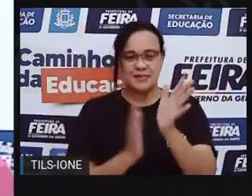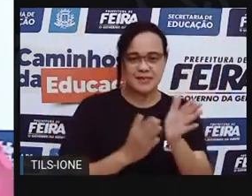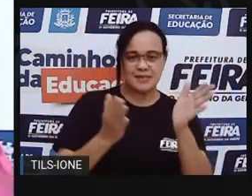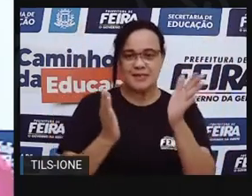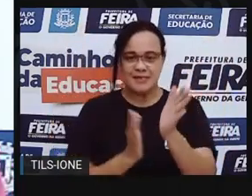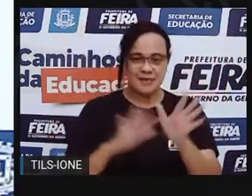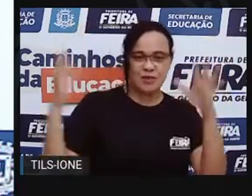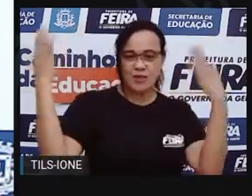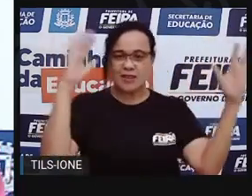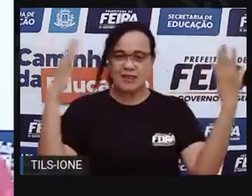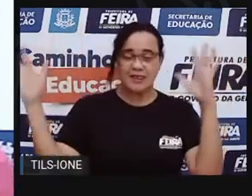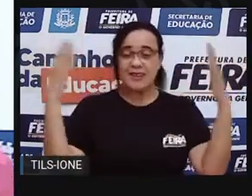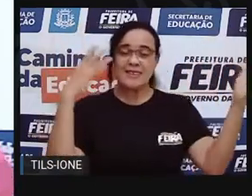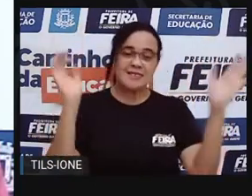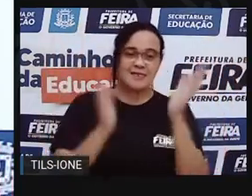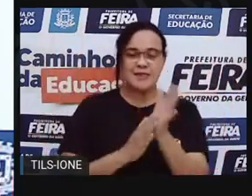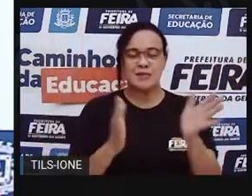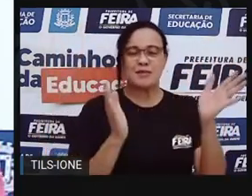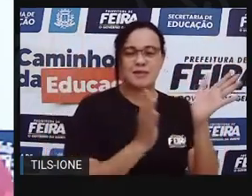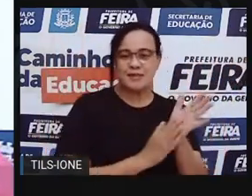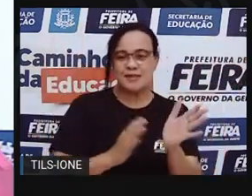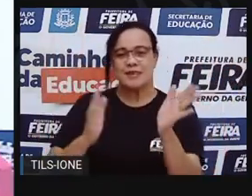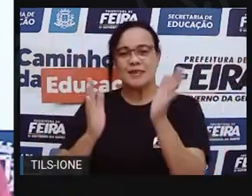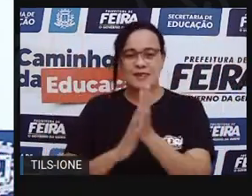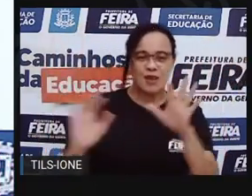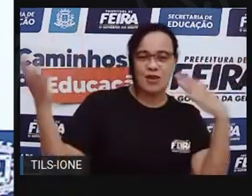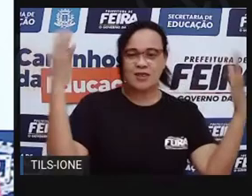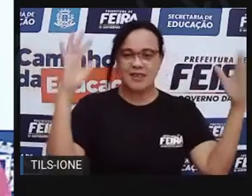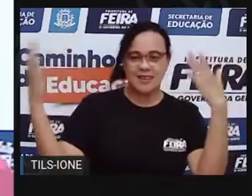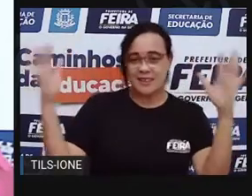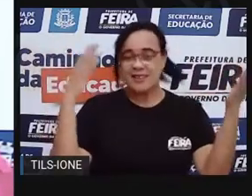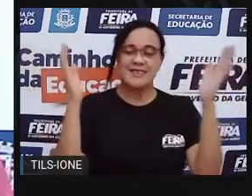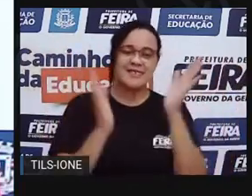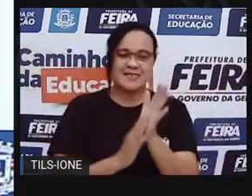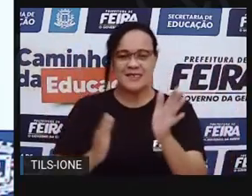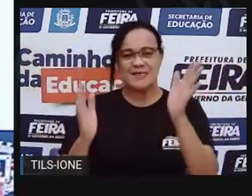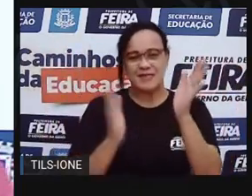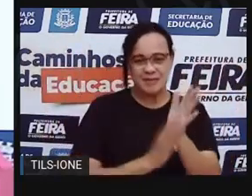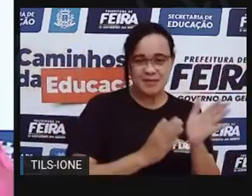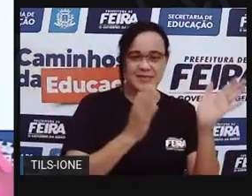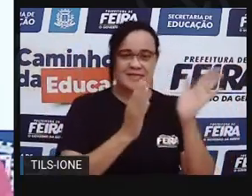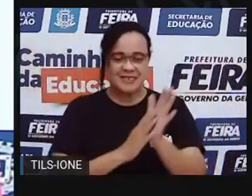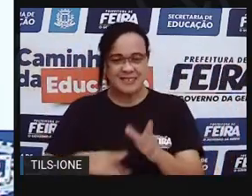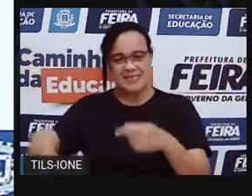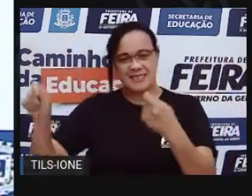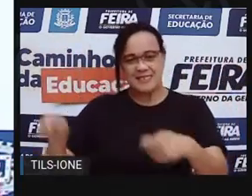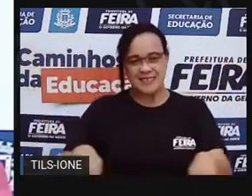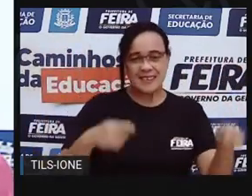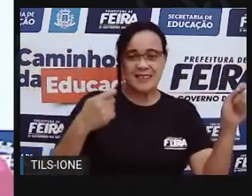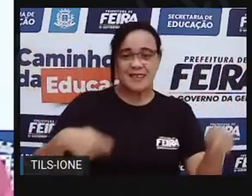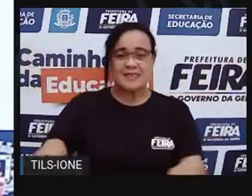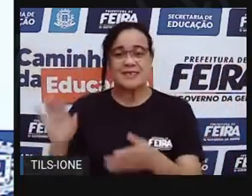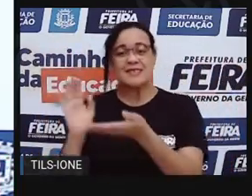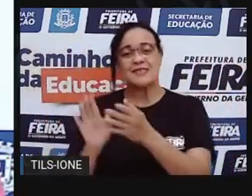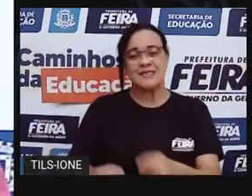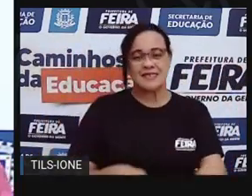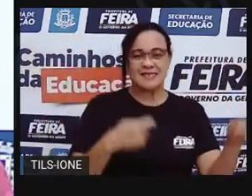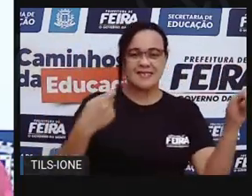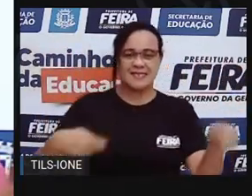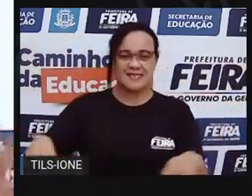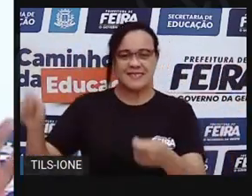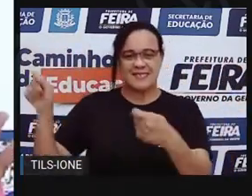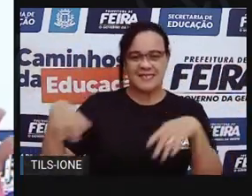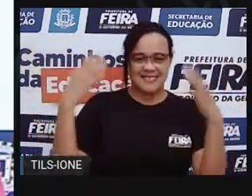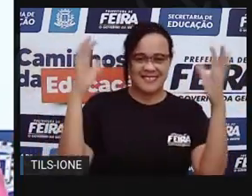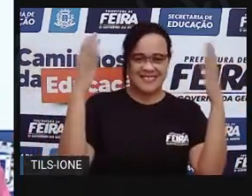Samba, samba, sambolala. Samba, samba, sambolelê. Vira na barra da saia. É